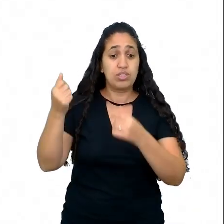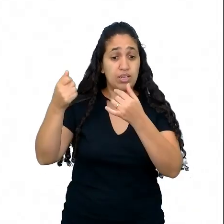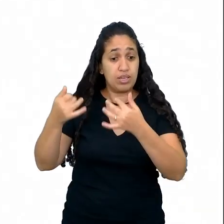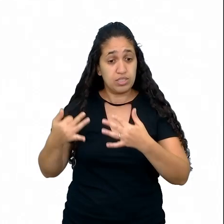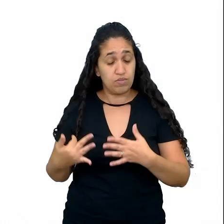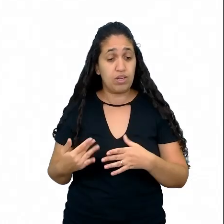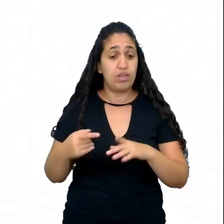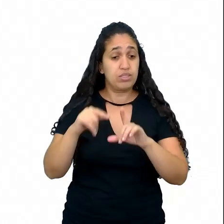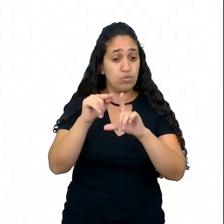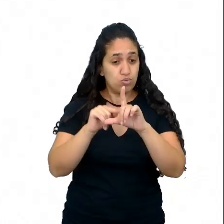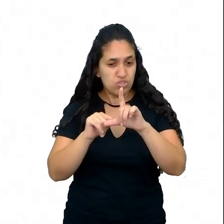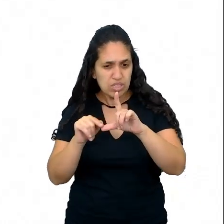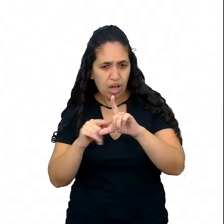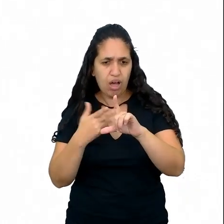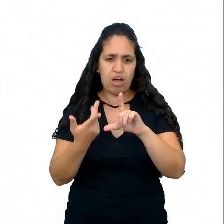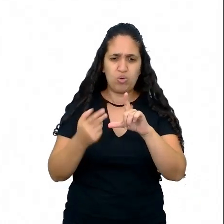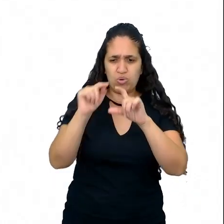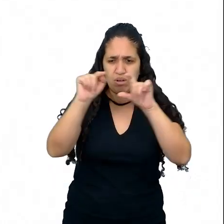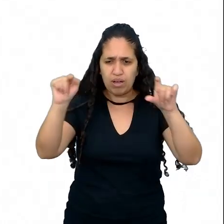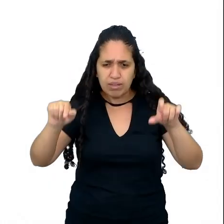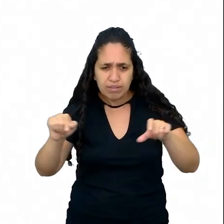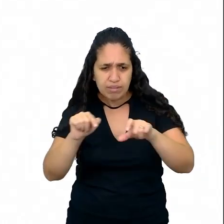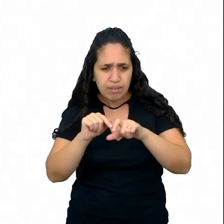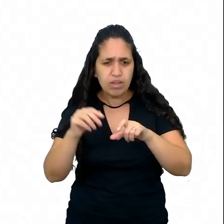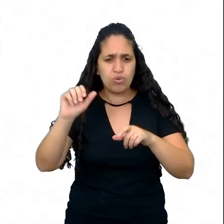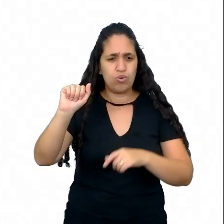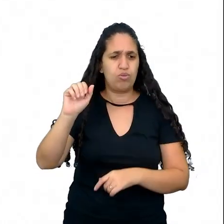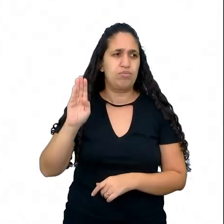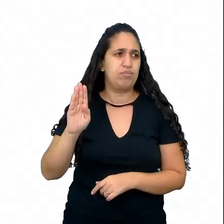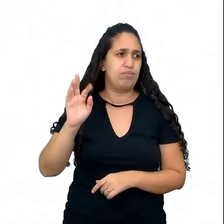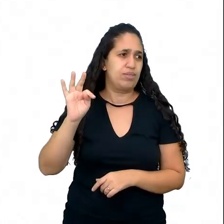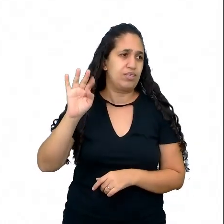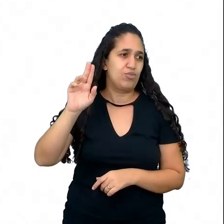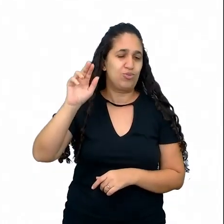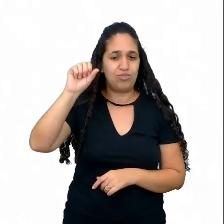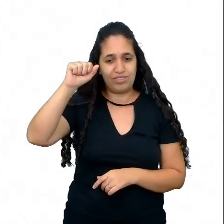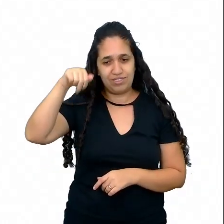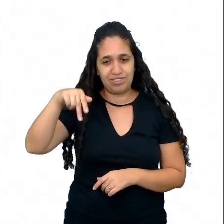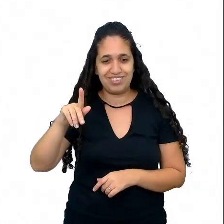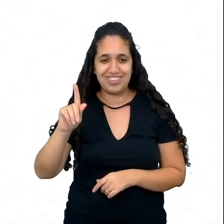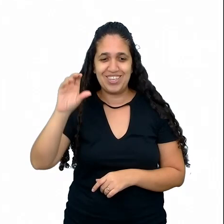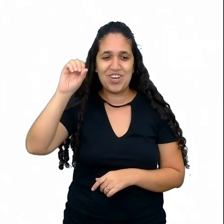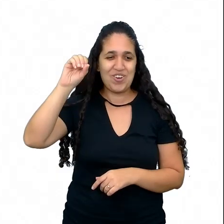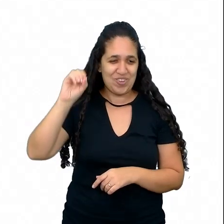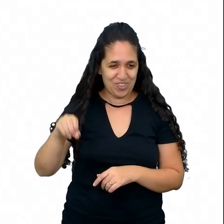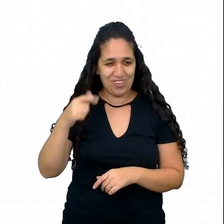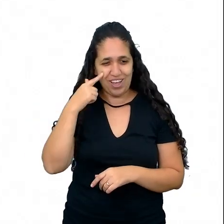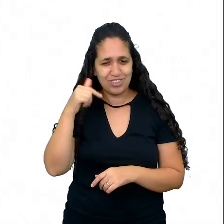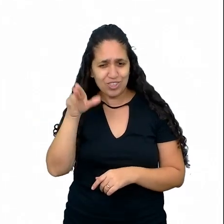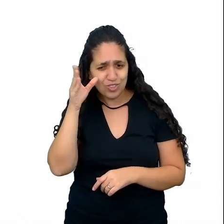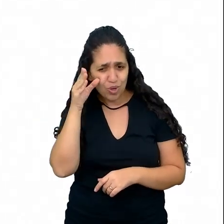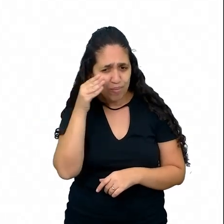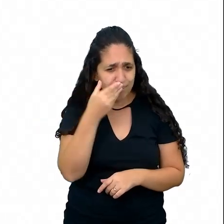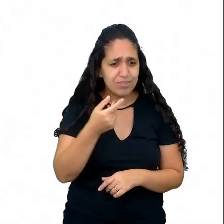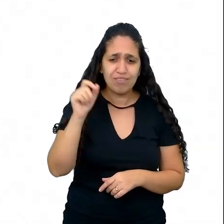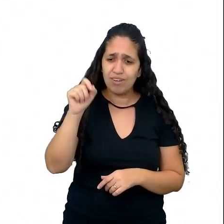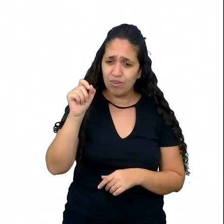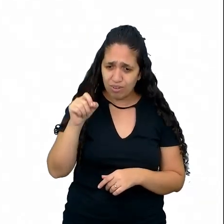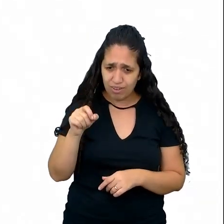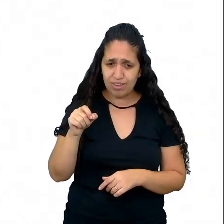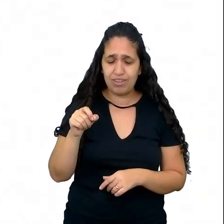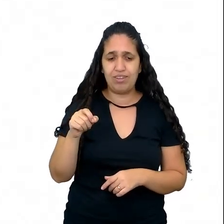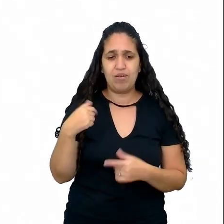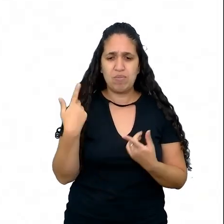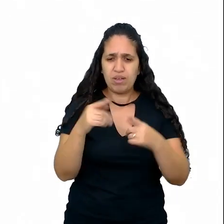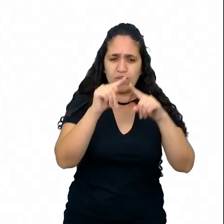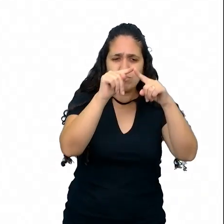se um triângulo é acutângulo, obtusângulo, retângulo, né? O que a gente tem que observar nesses ângulos? O que a gente vai observar? Porque